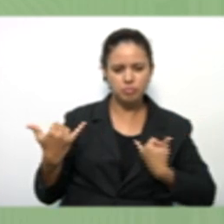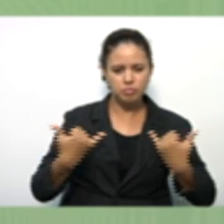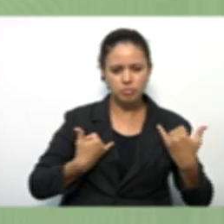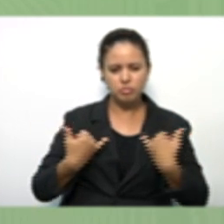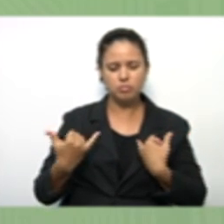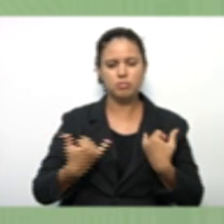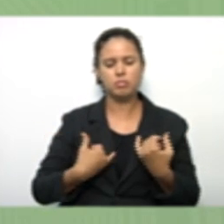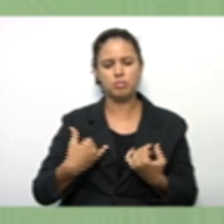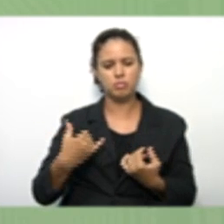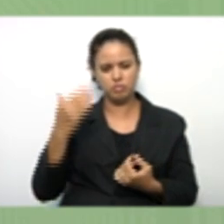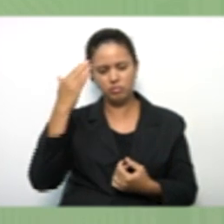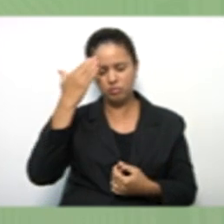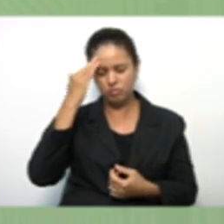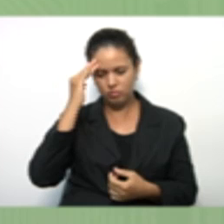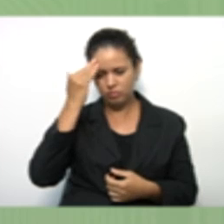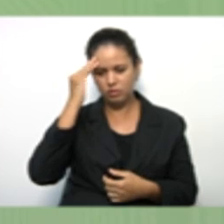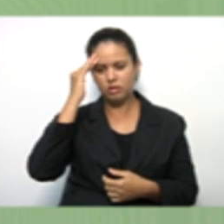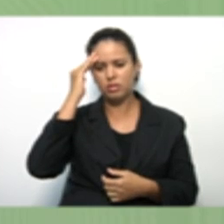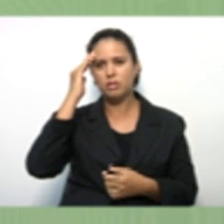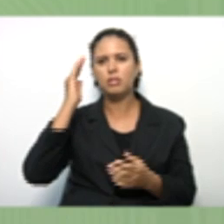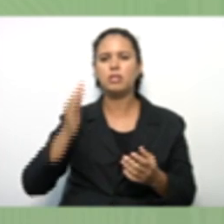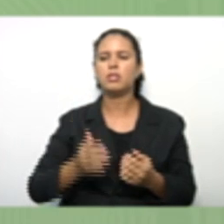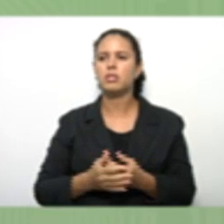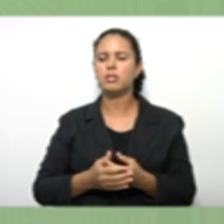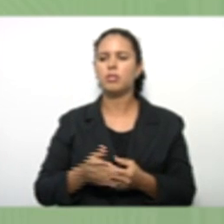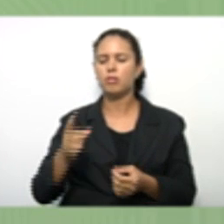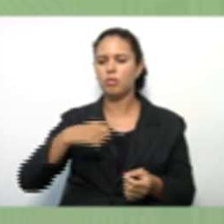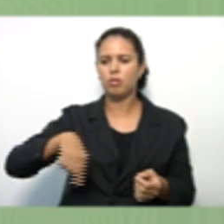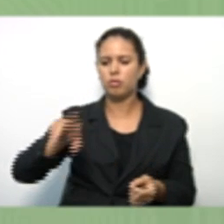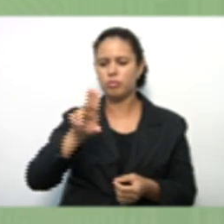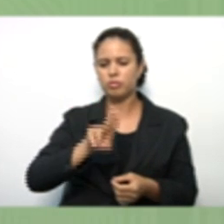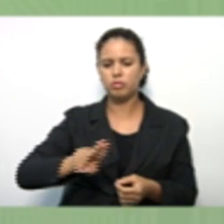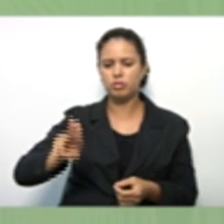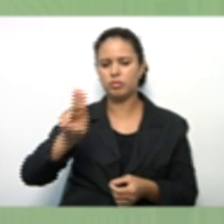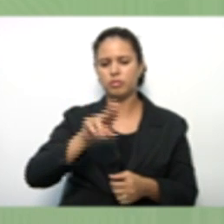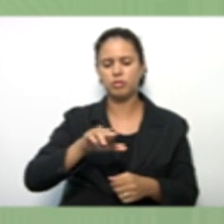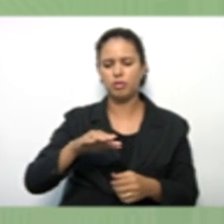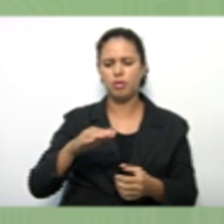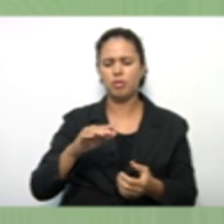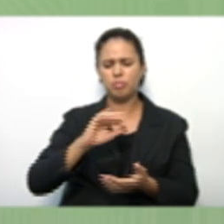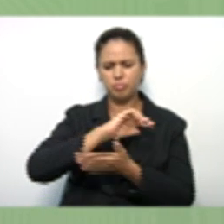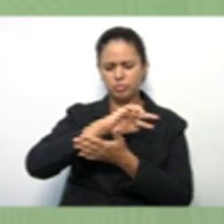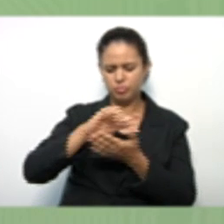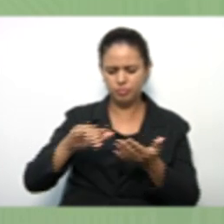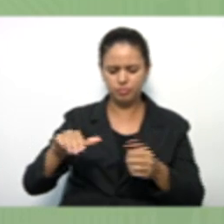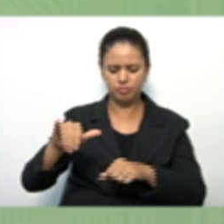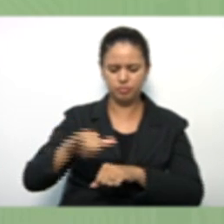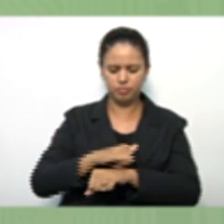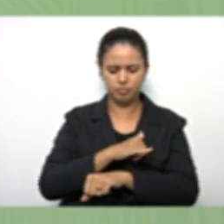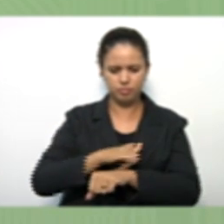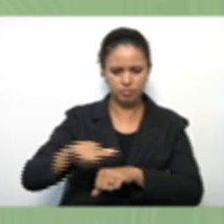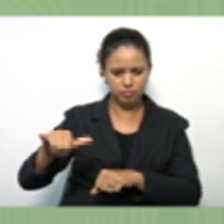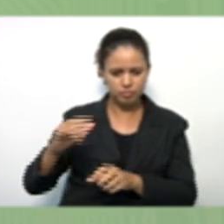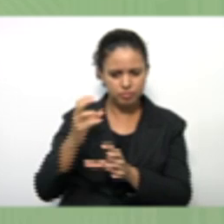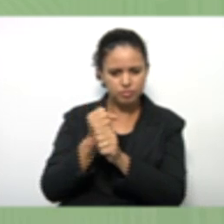foi mostrado ali anteriormente, nós utilizamos várias técnicas contábeis. Quais são